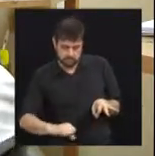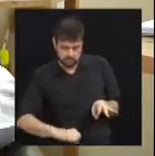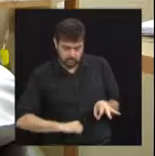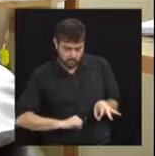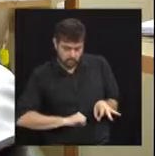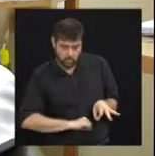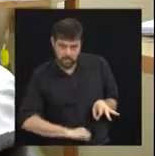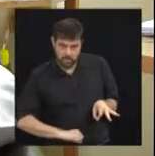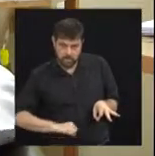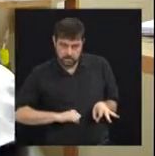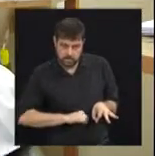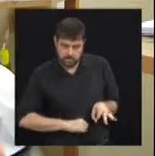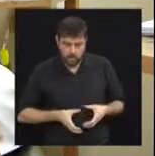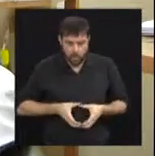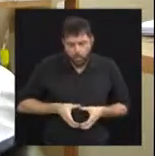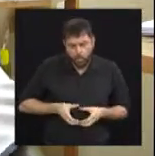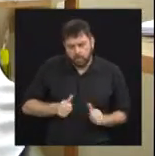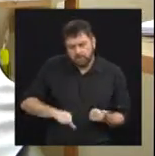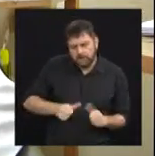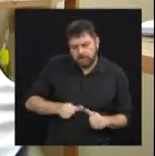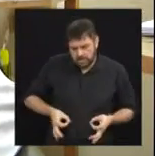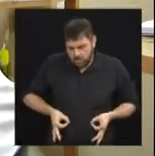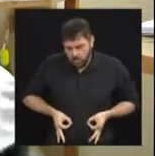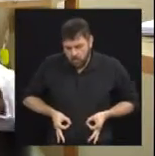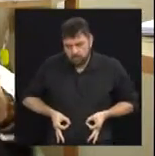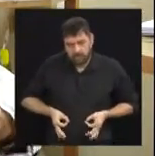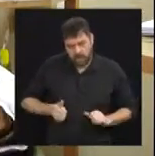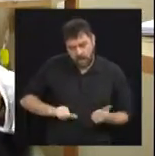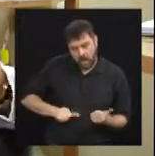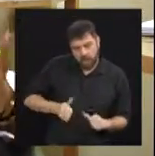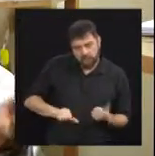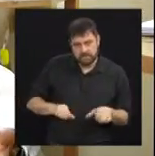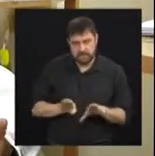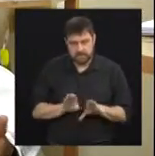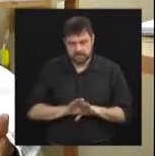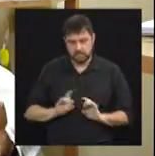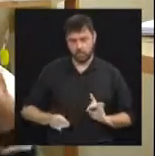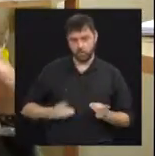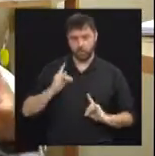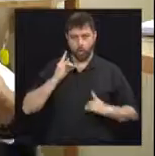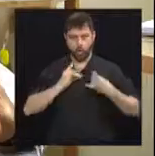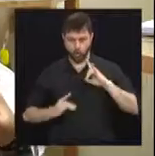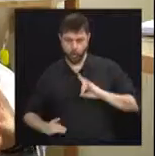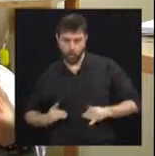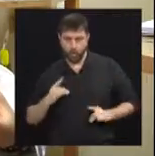transvaginal para avaliação de útero, de ovários, além de exames hormonais que